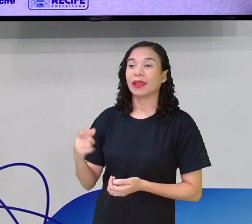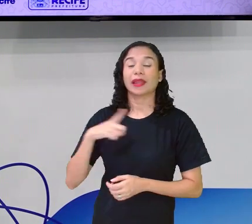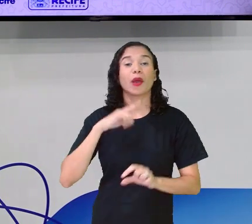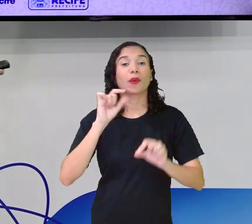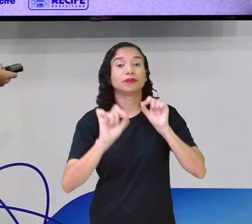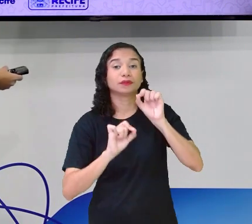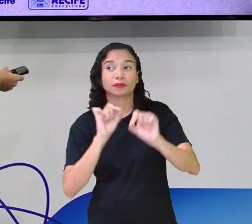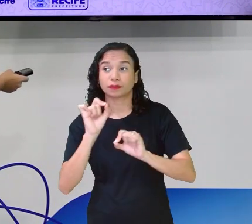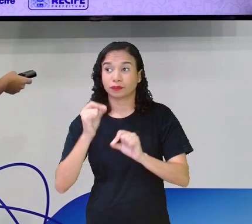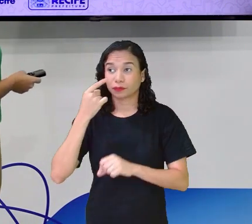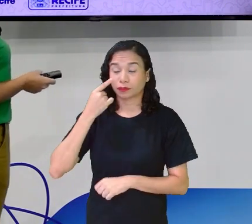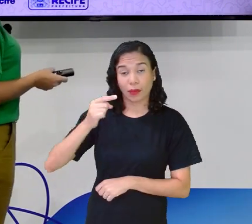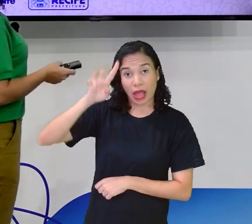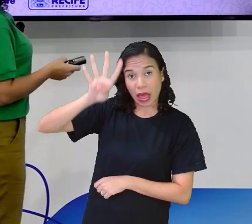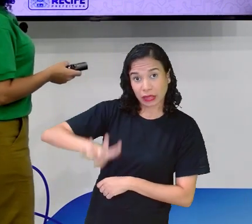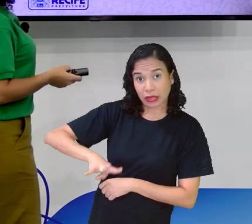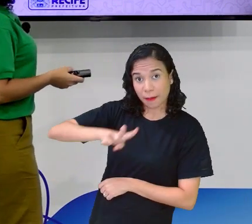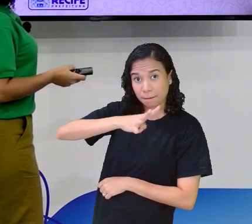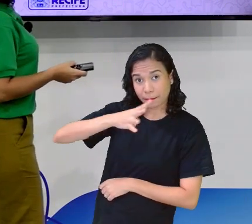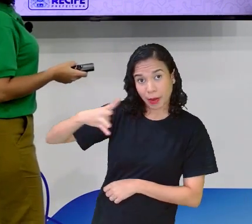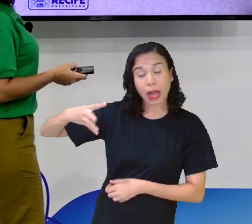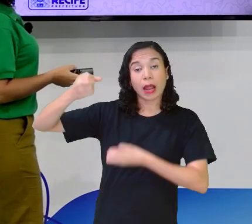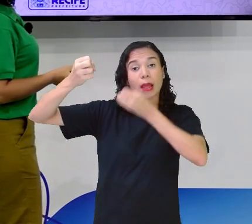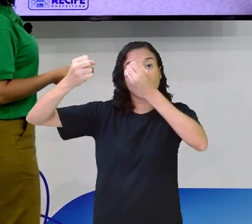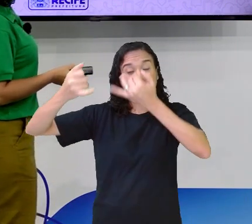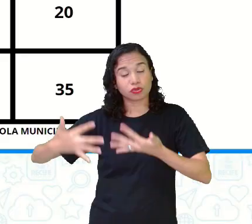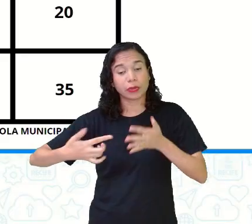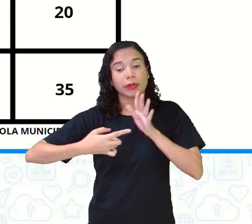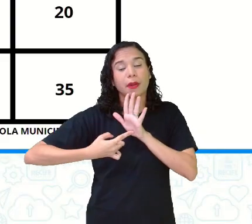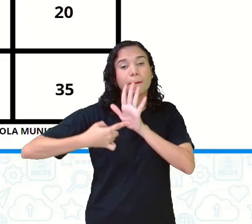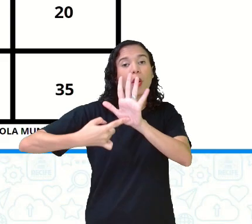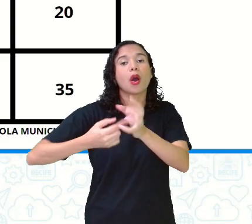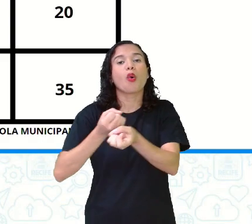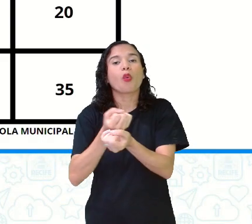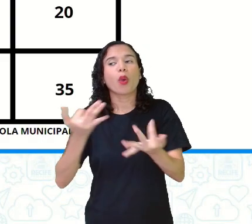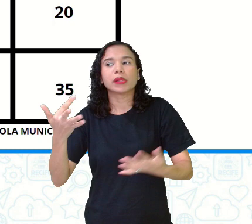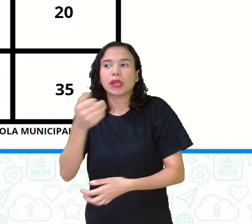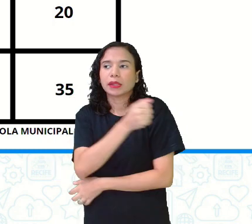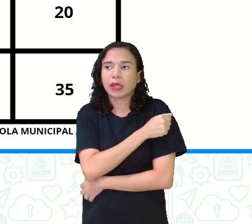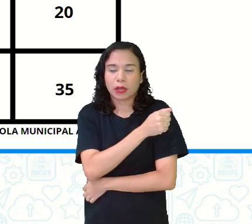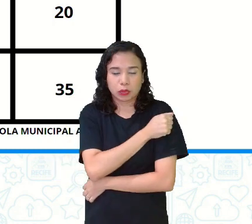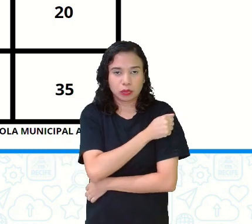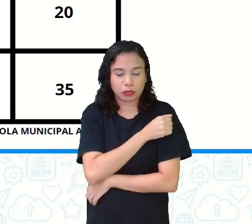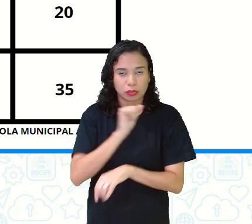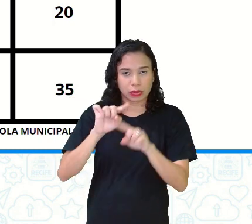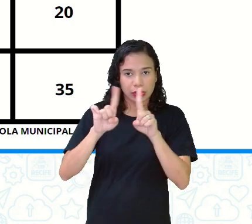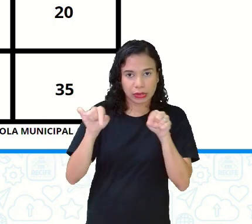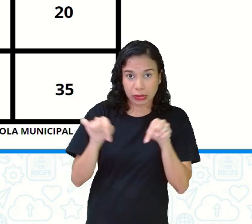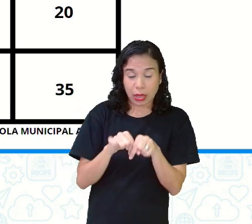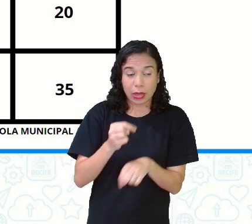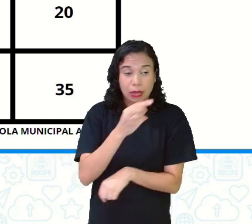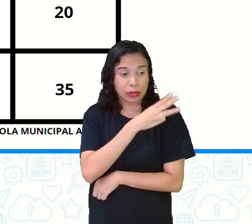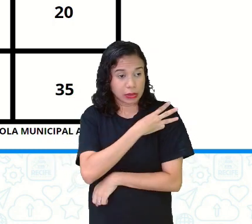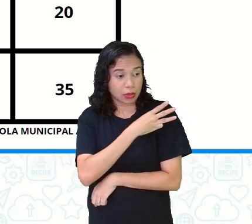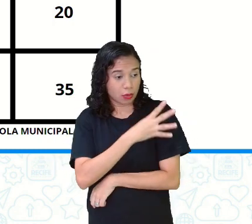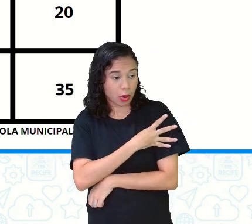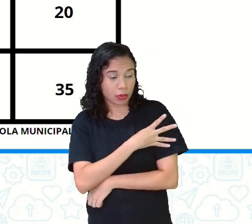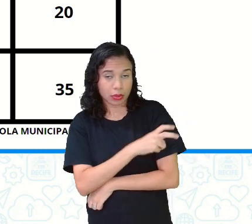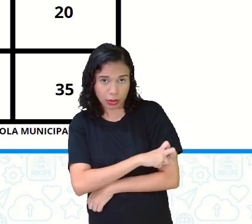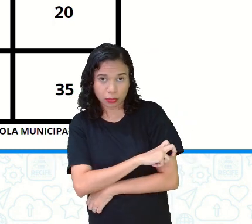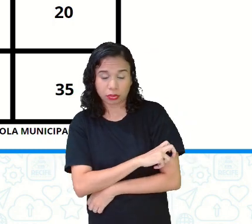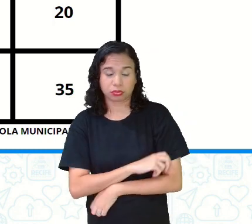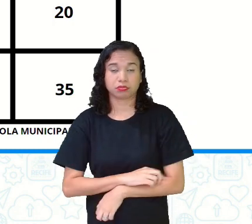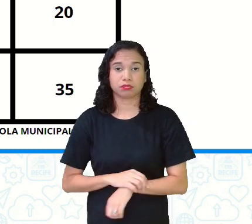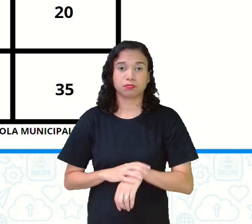aí, essa minha tabela, ela representa a quantidade de alunos por turma. 3º, 4º